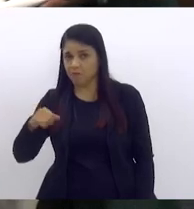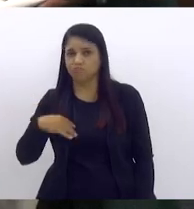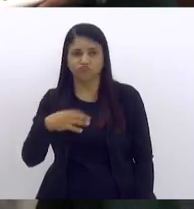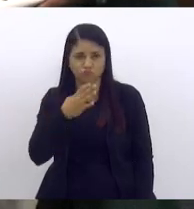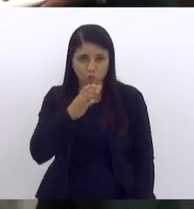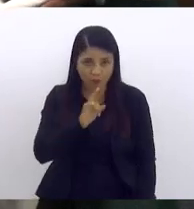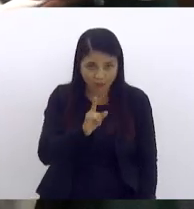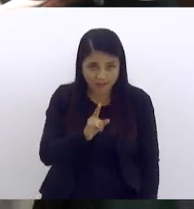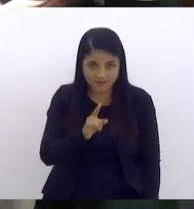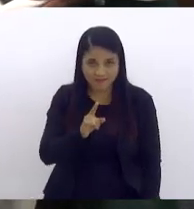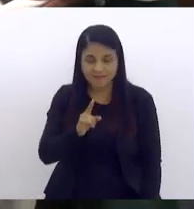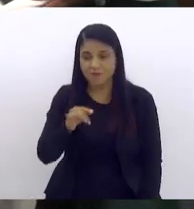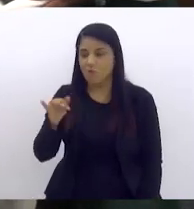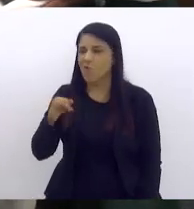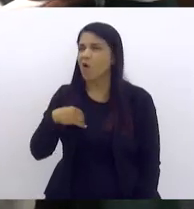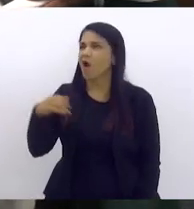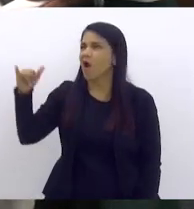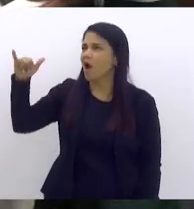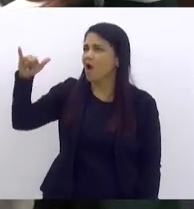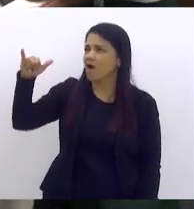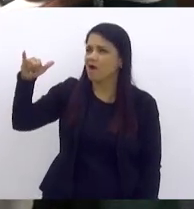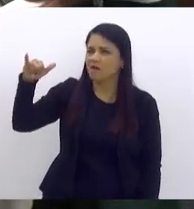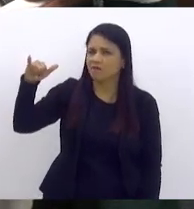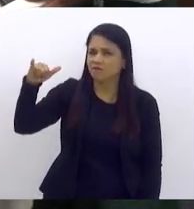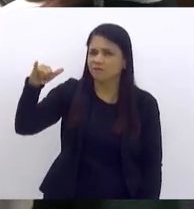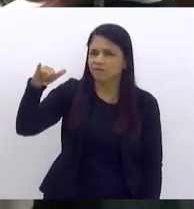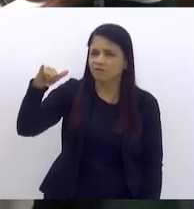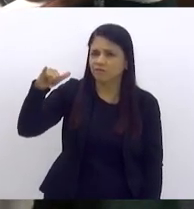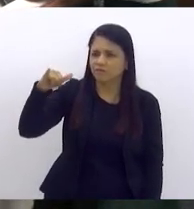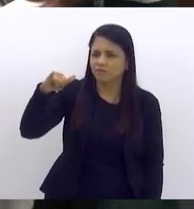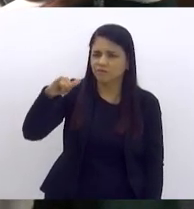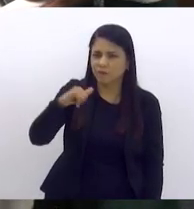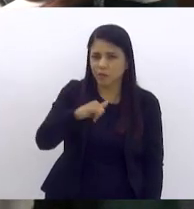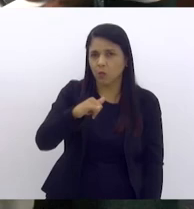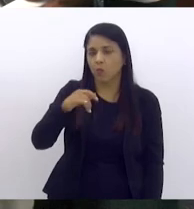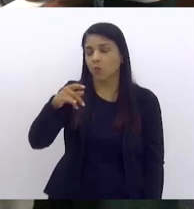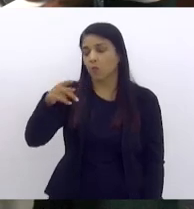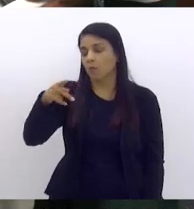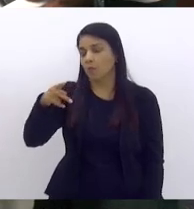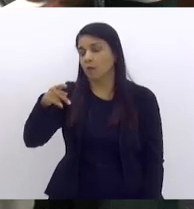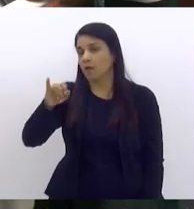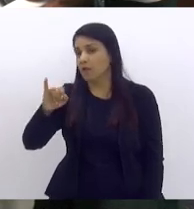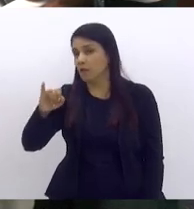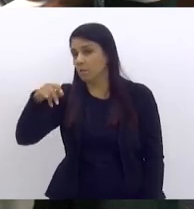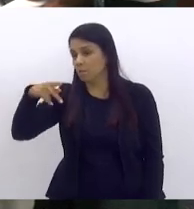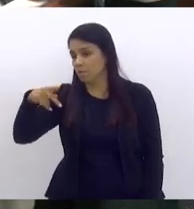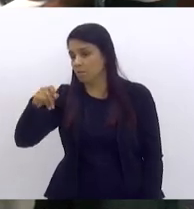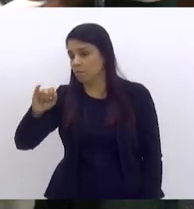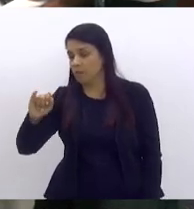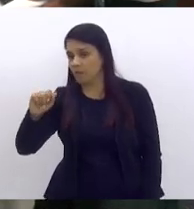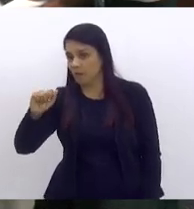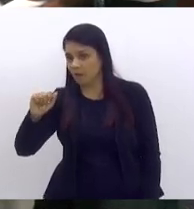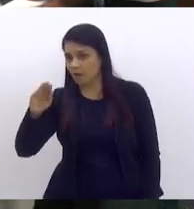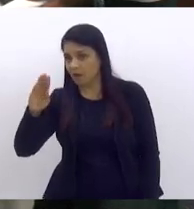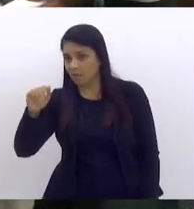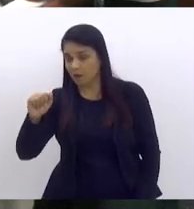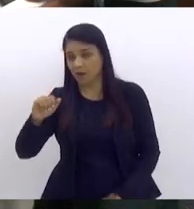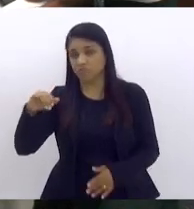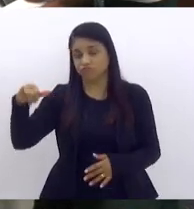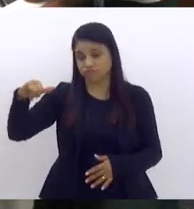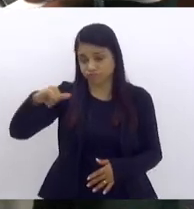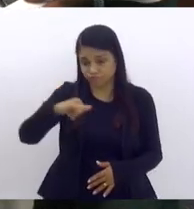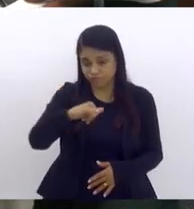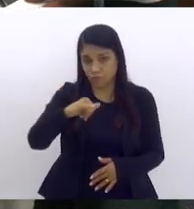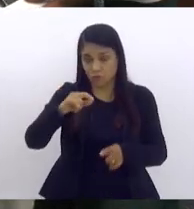relação a um avião que foi colocado lá em Ipiabas. Esse avião, para a senhora ter uma ideia, ele foi colocado justamente